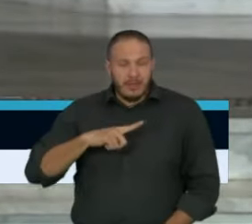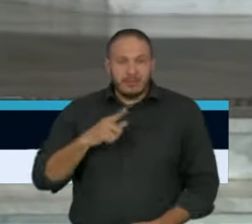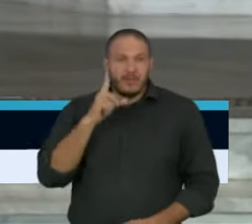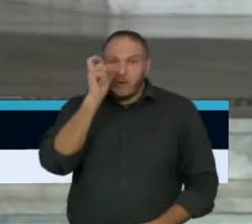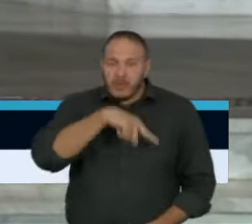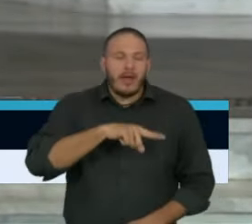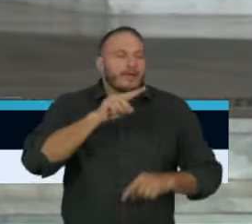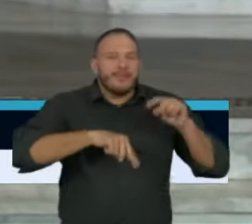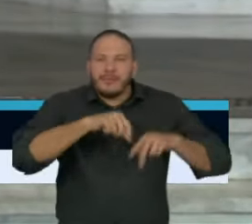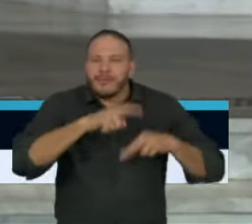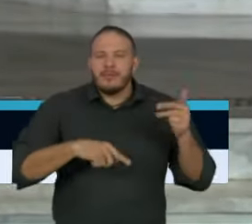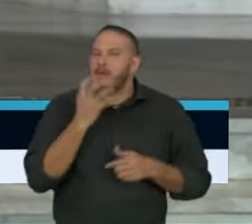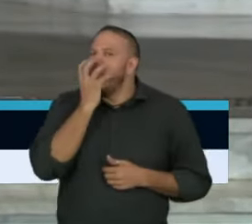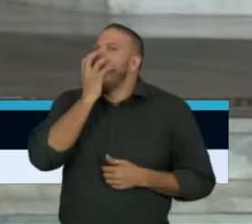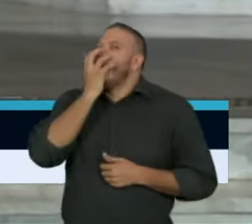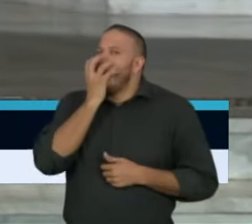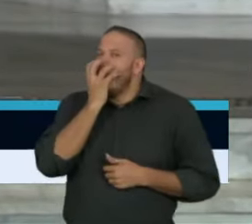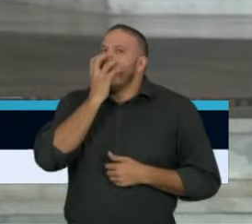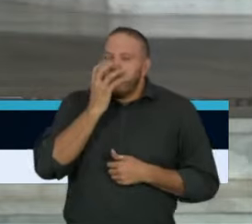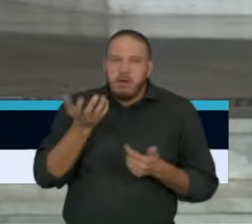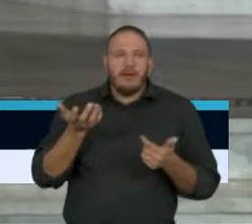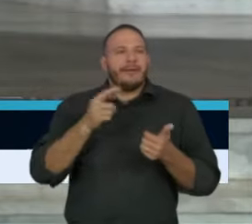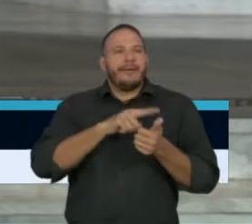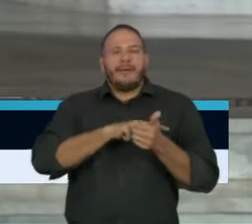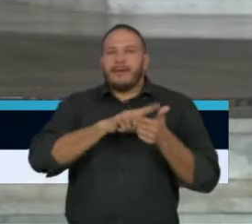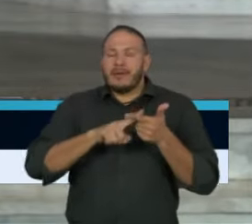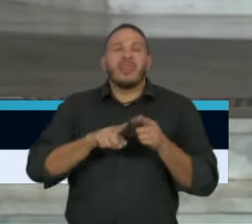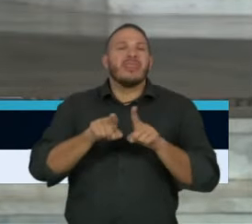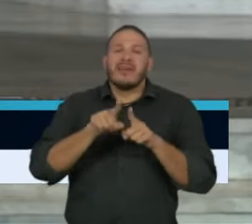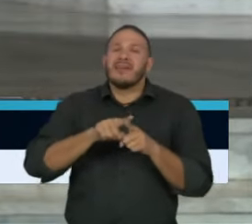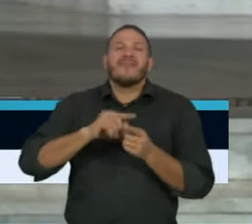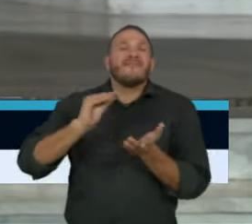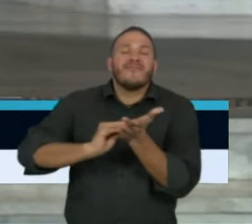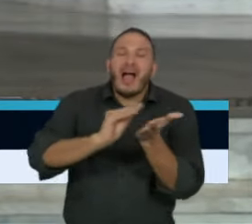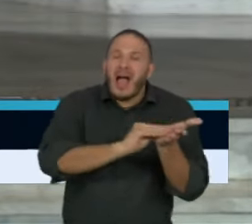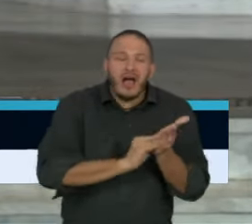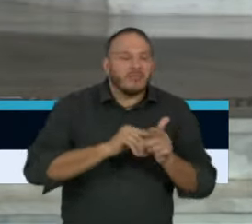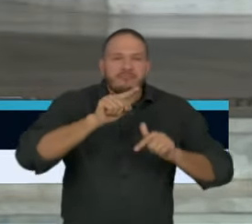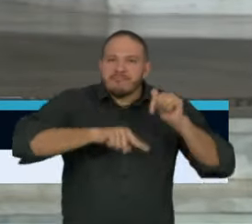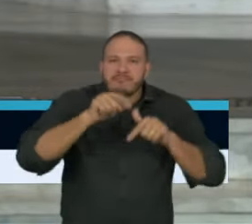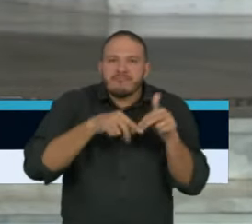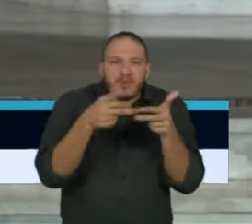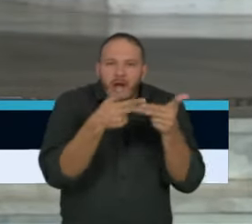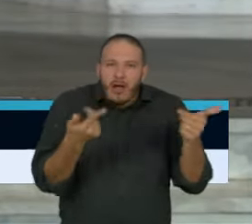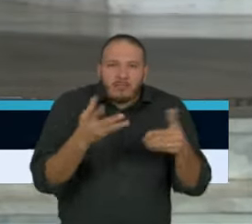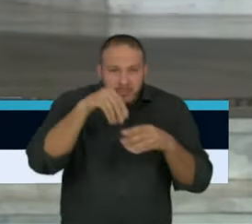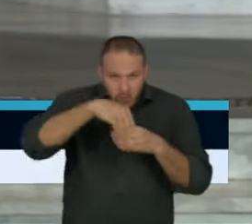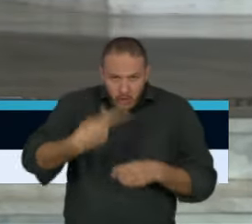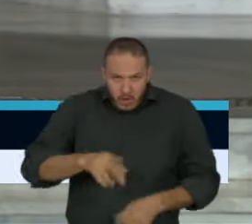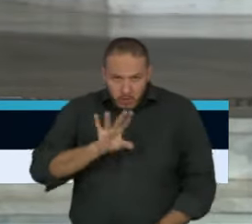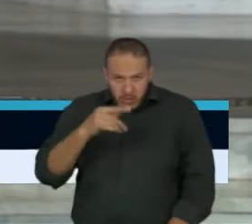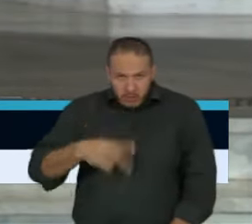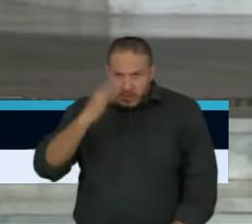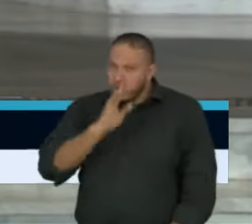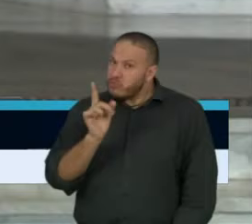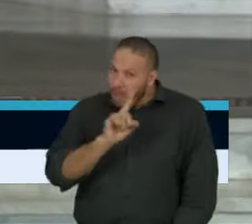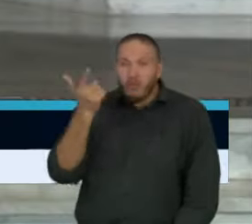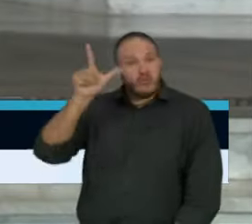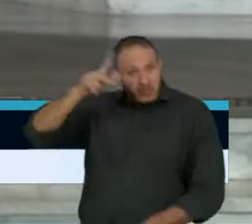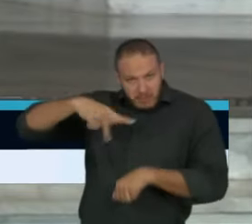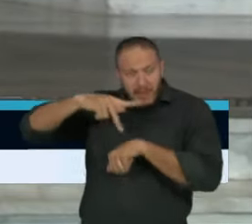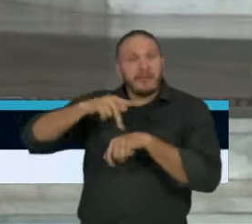insumos, respiradores, existe uma falta de reagentes no mercado internacional. Quer dizer, a Secretaria tem compras